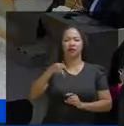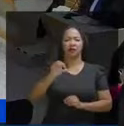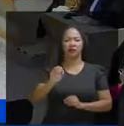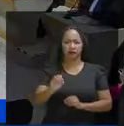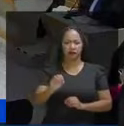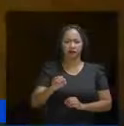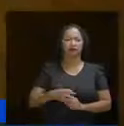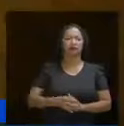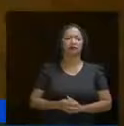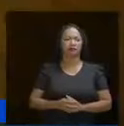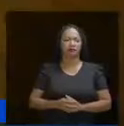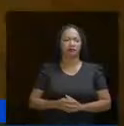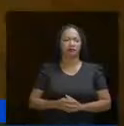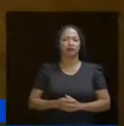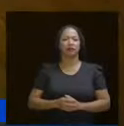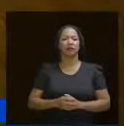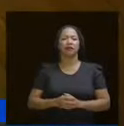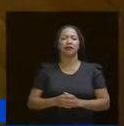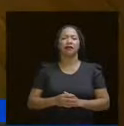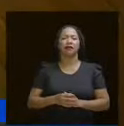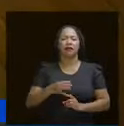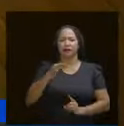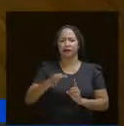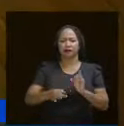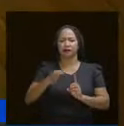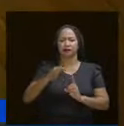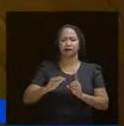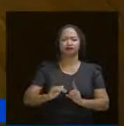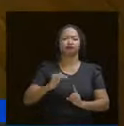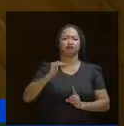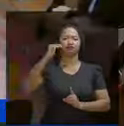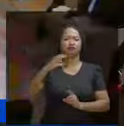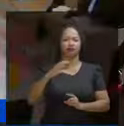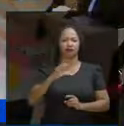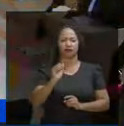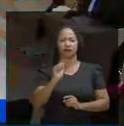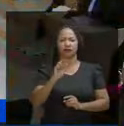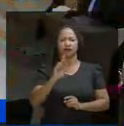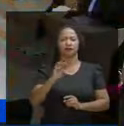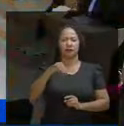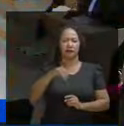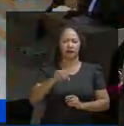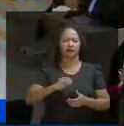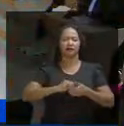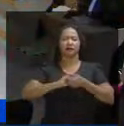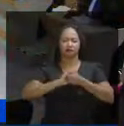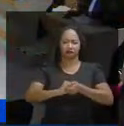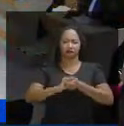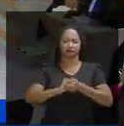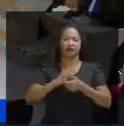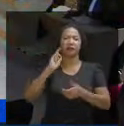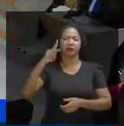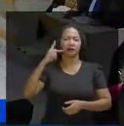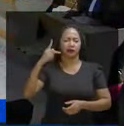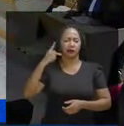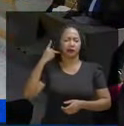direita. Desembargador Carlos Torque. Advogado. Meus cumprimentos. Paulo Roberto da Gama, Jorge Melém, advogado.